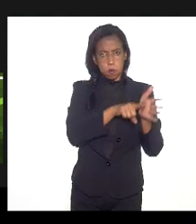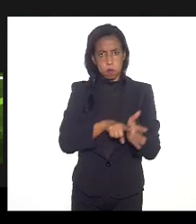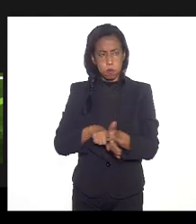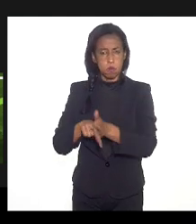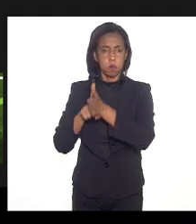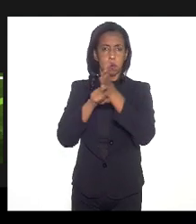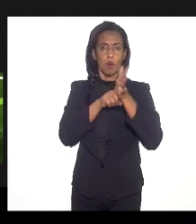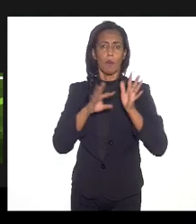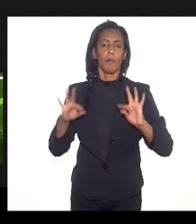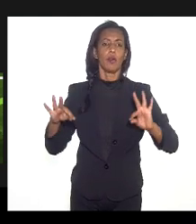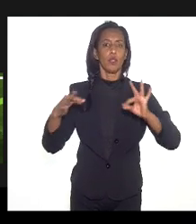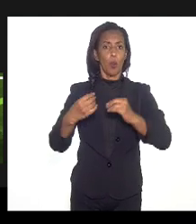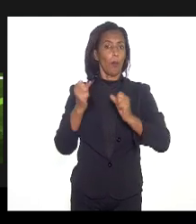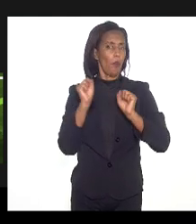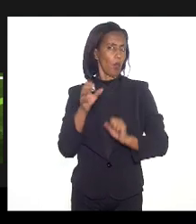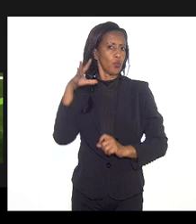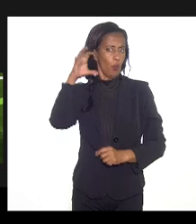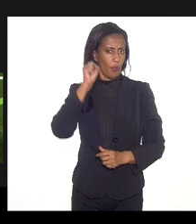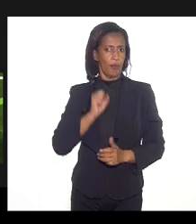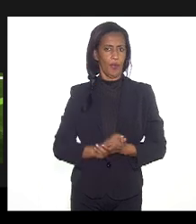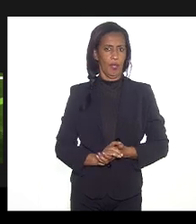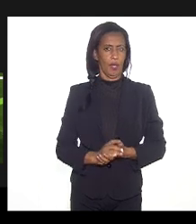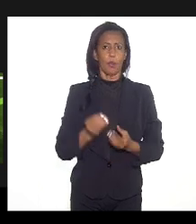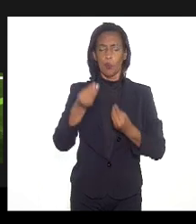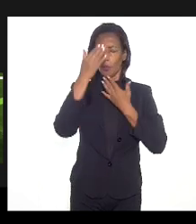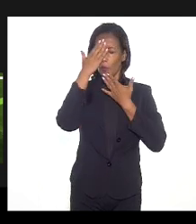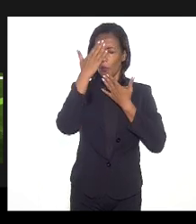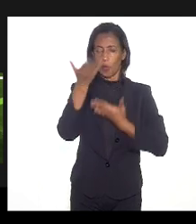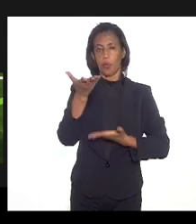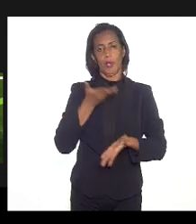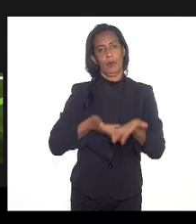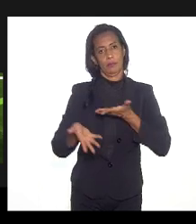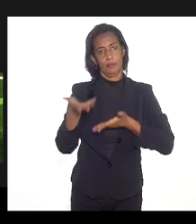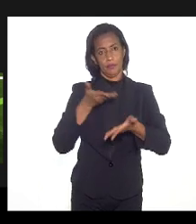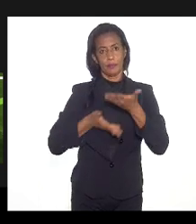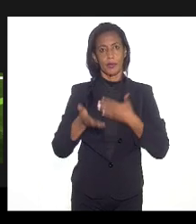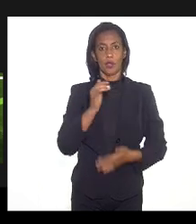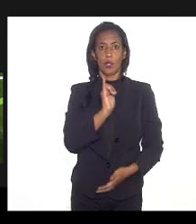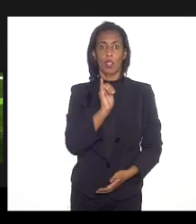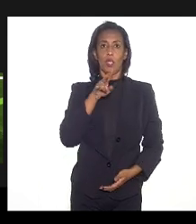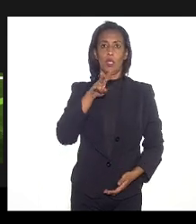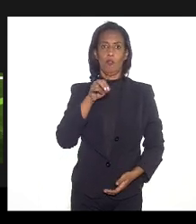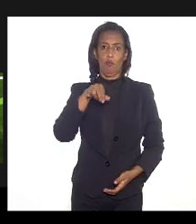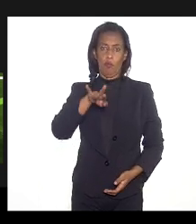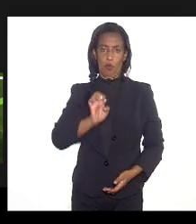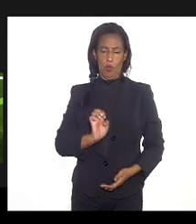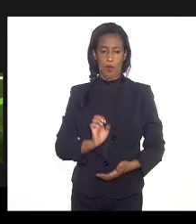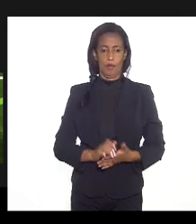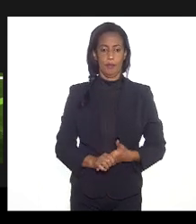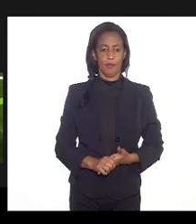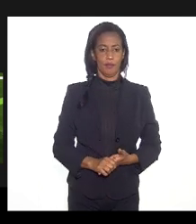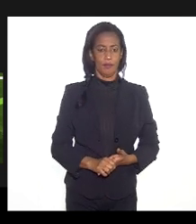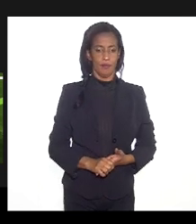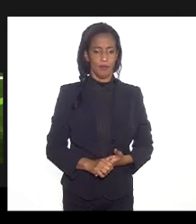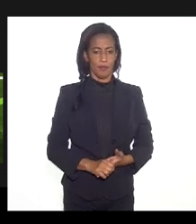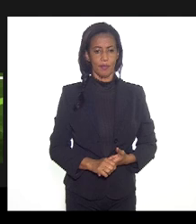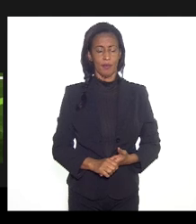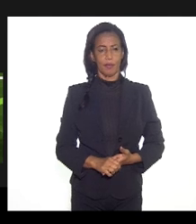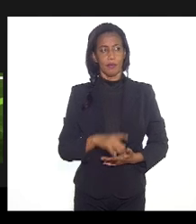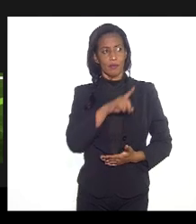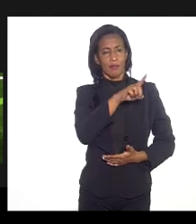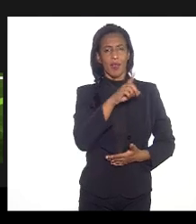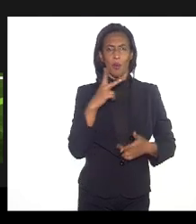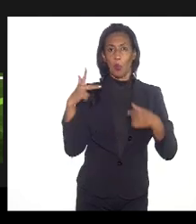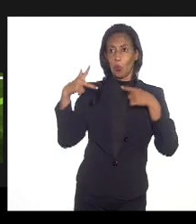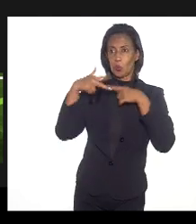que possa aí ouvi-la. Muito obrigada pela sua participação, senhora Ivone. Deputada, só me permite uma